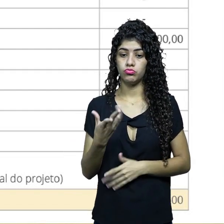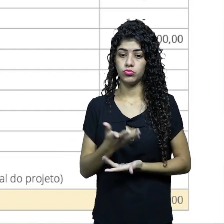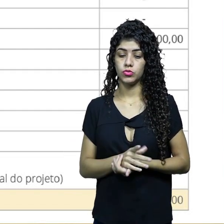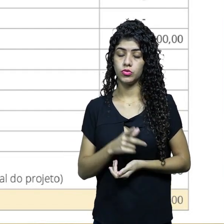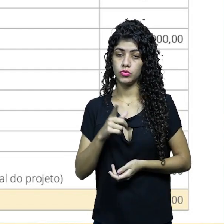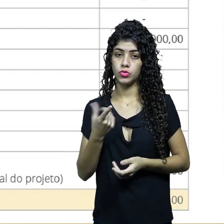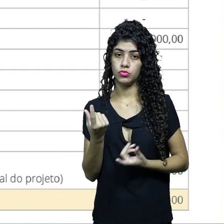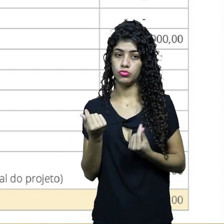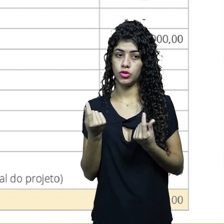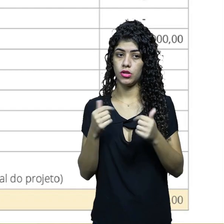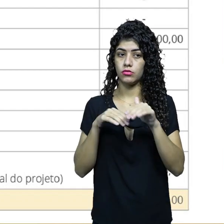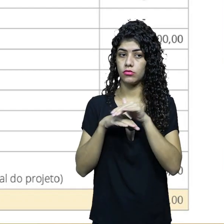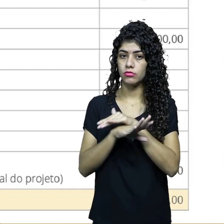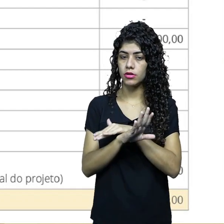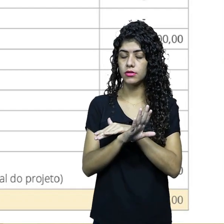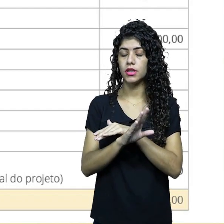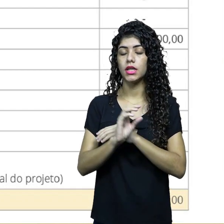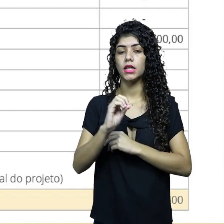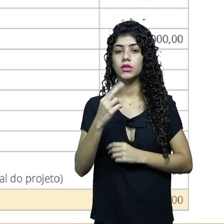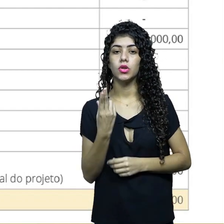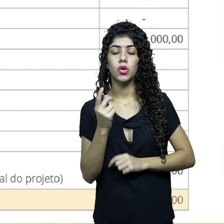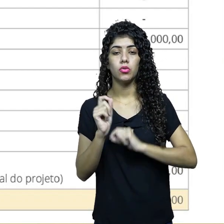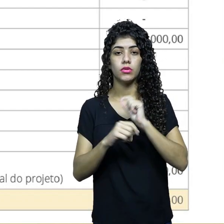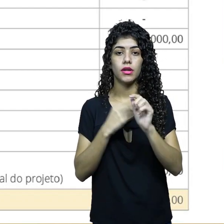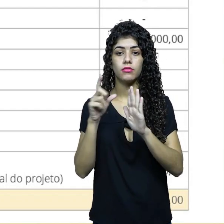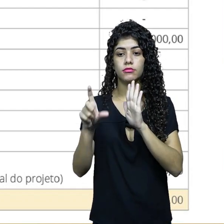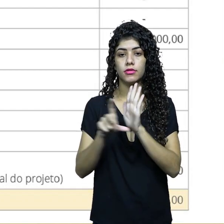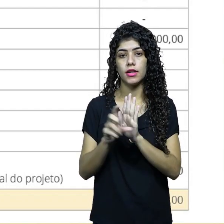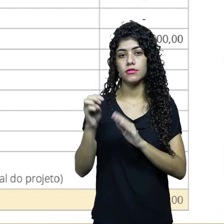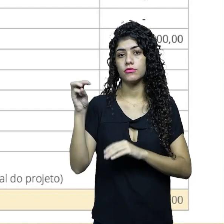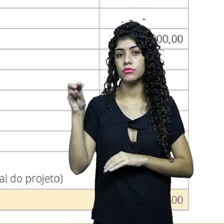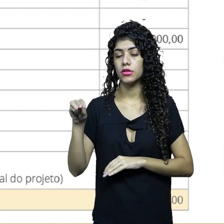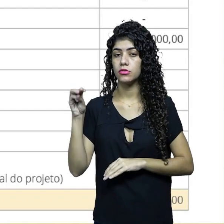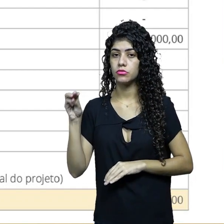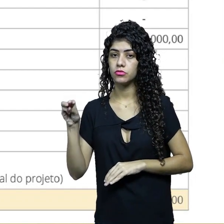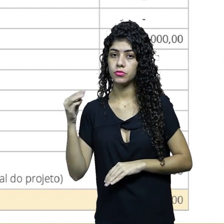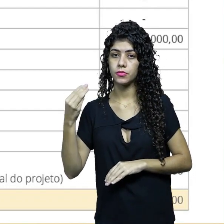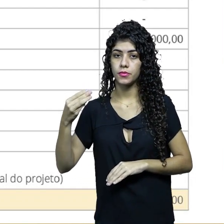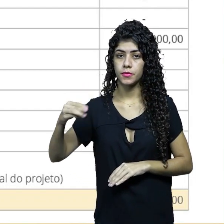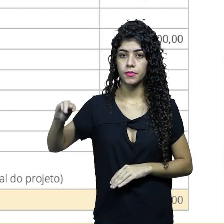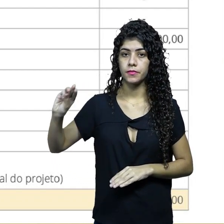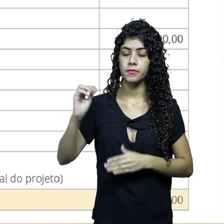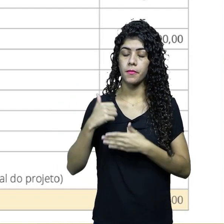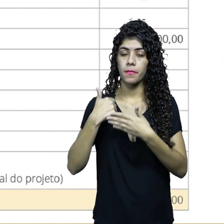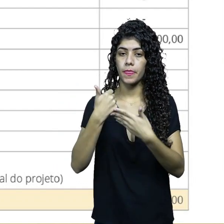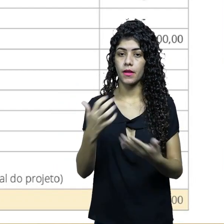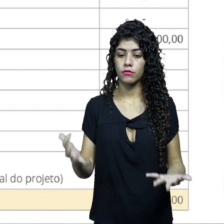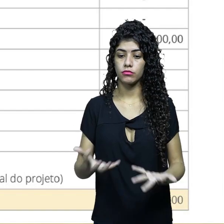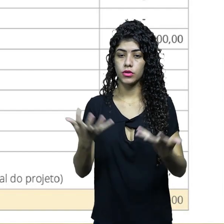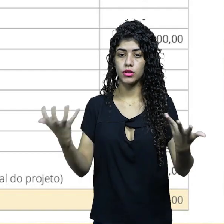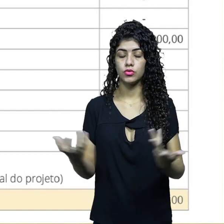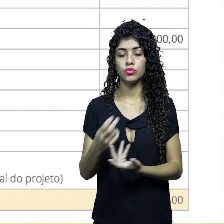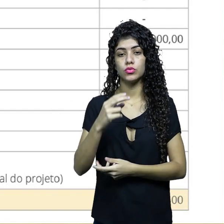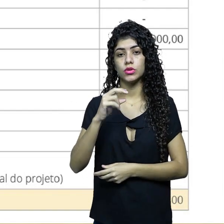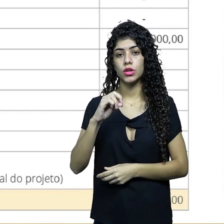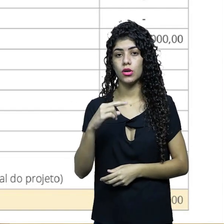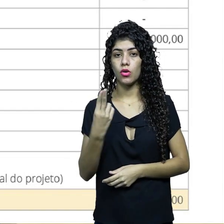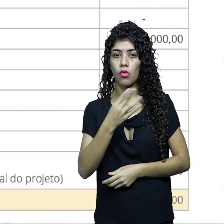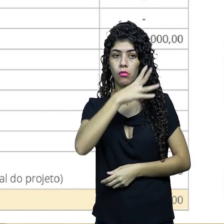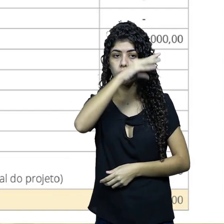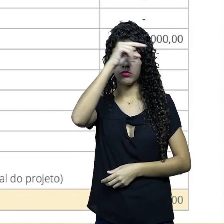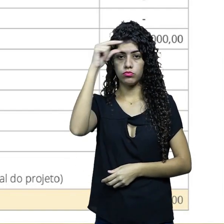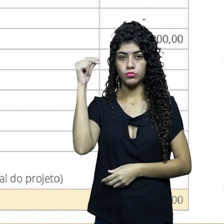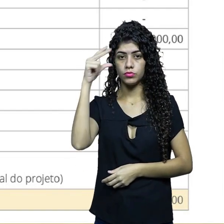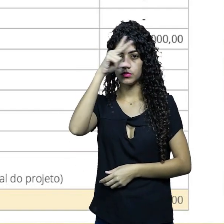do Fundo Setorial do Audiovisual, ou se serão de leis estaduais de incentivo, ou leis municipais de incentivo,